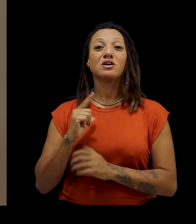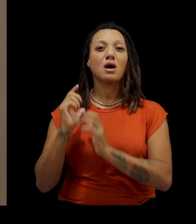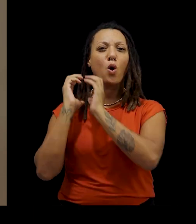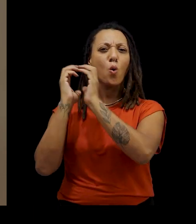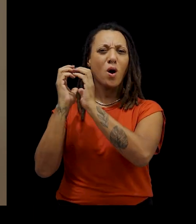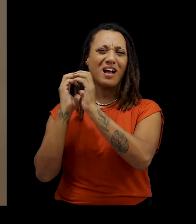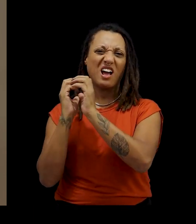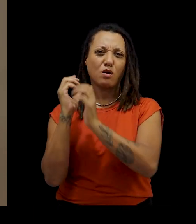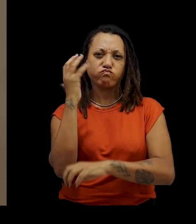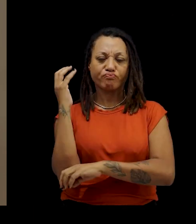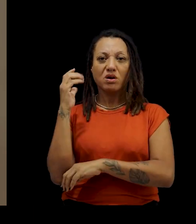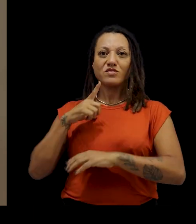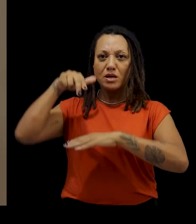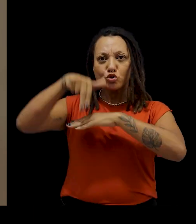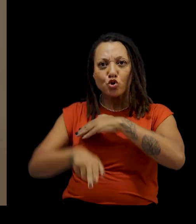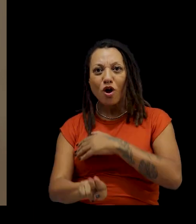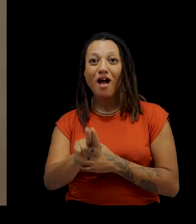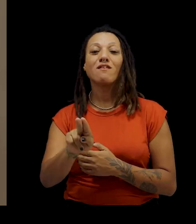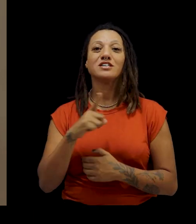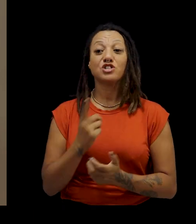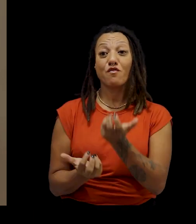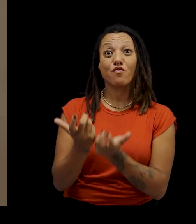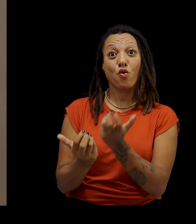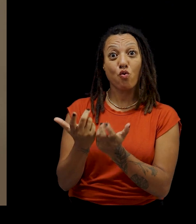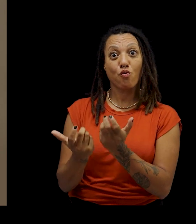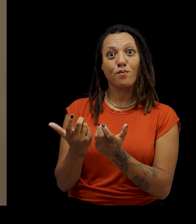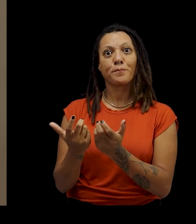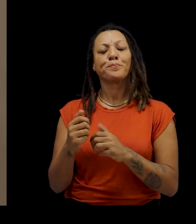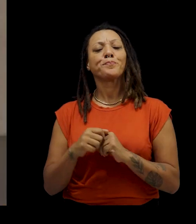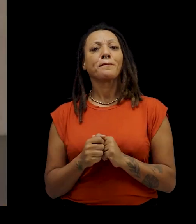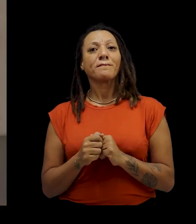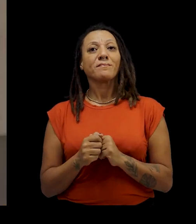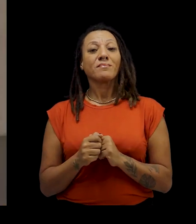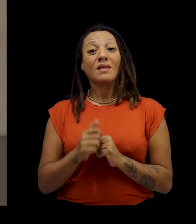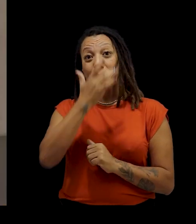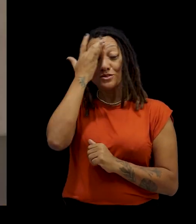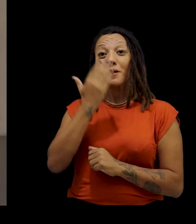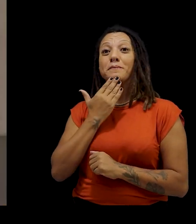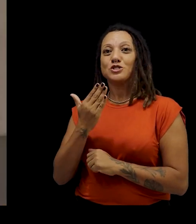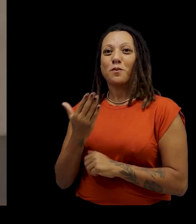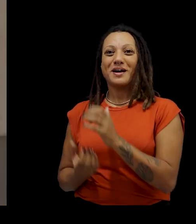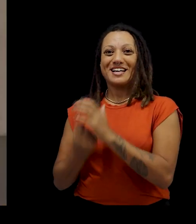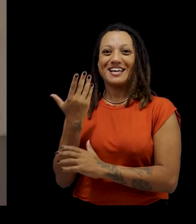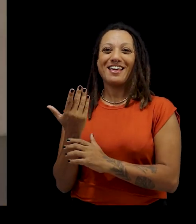com alguns coqueirinhos embaixo dele depois que você escorregava, pegando fogo. E